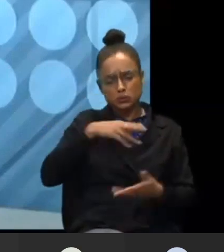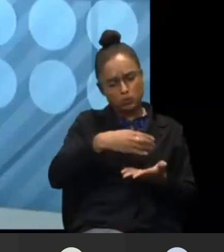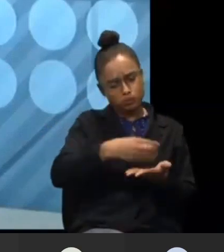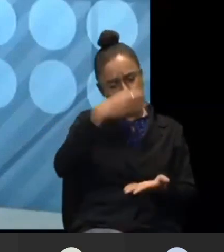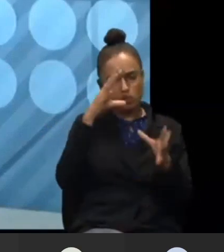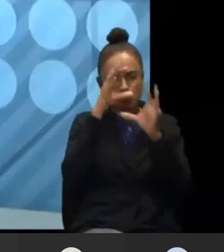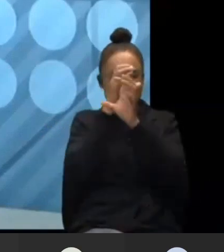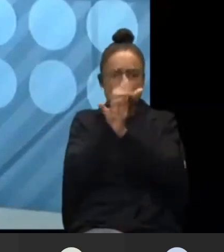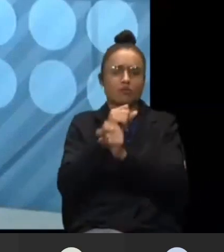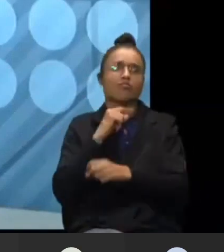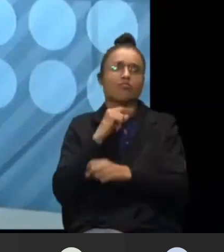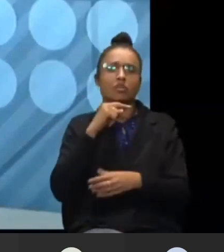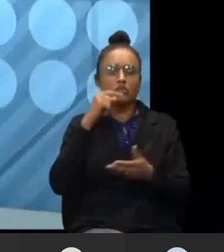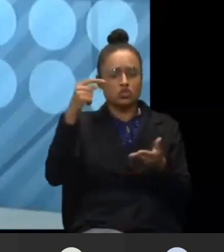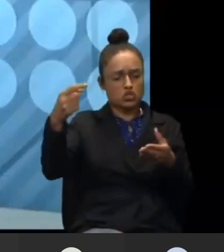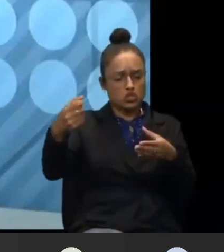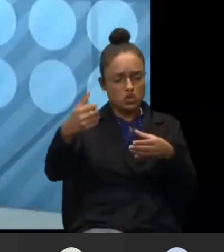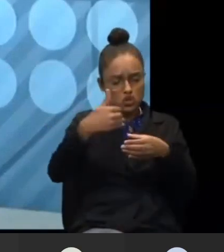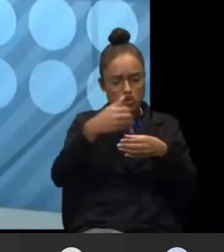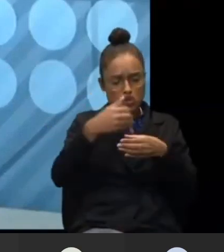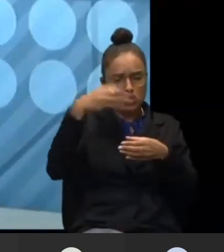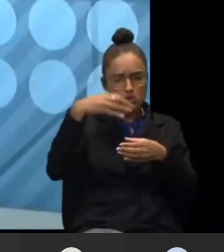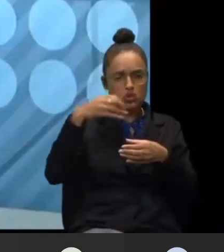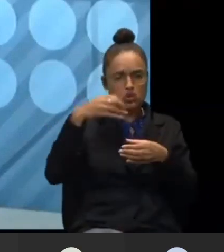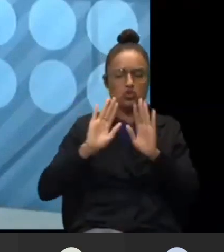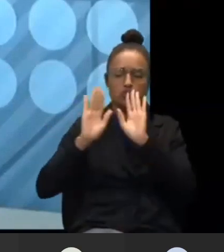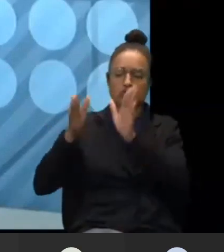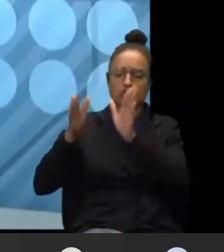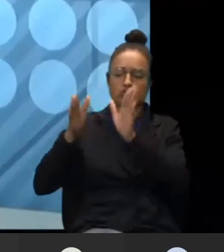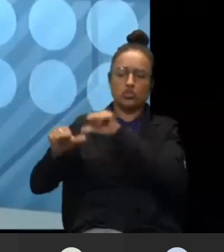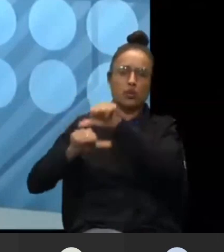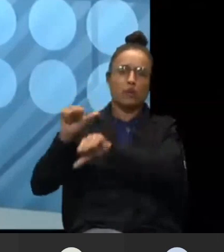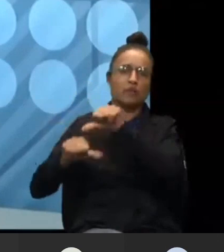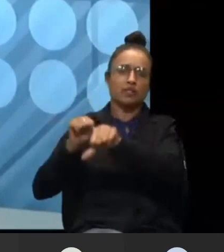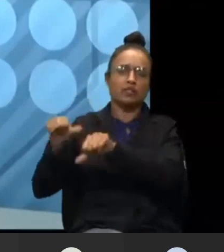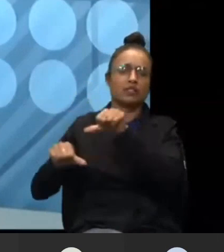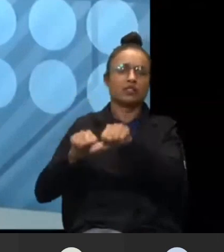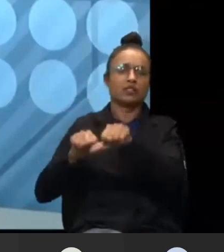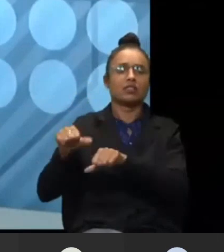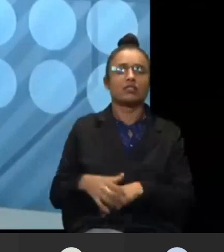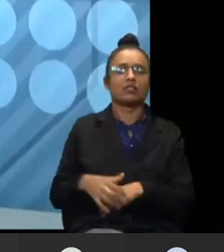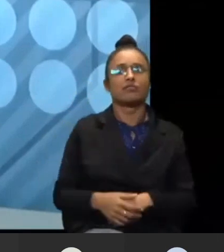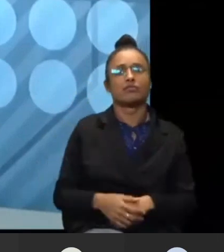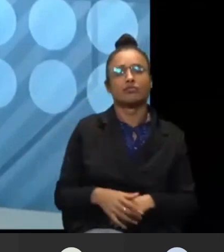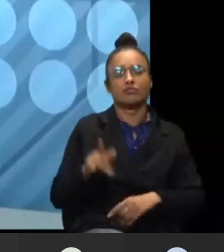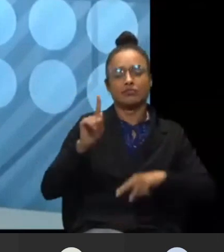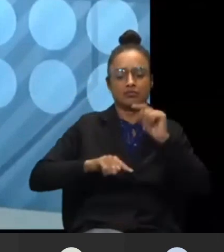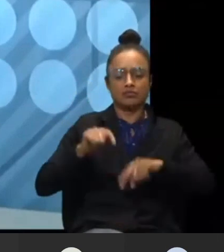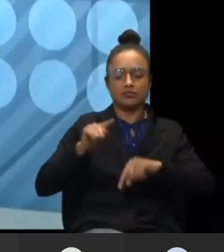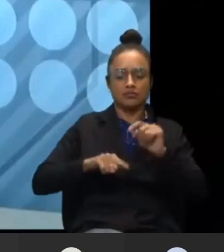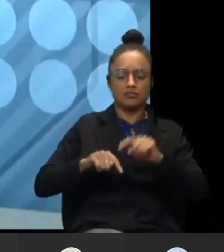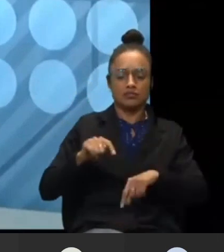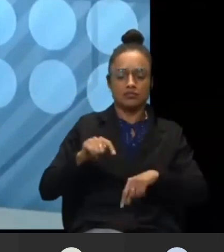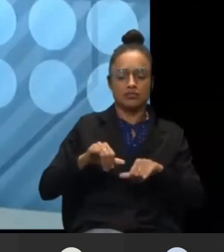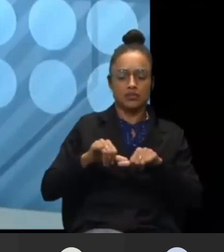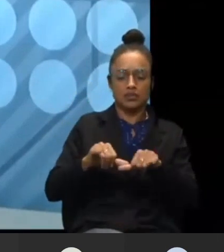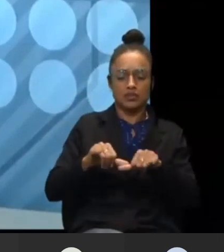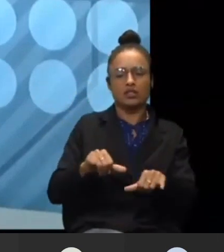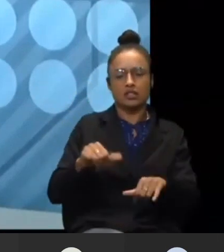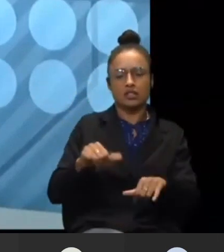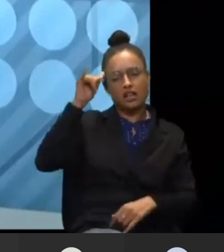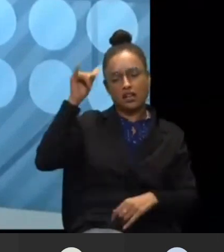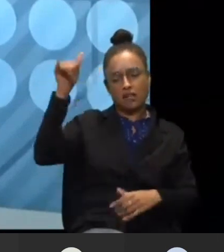impedindo a entrada da luz, uma vez que esses óleos são rapidamente trocados na prateleira do supermercado. Assim, a empresa evita um